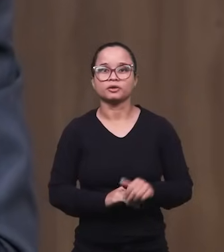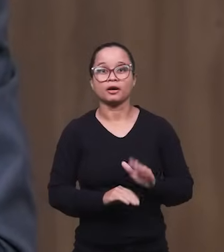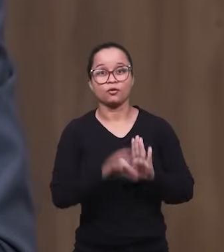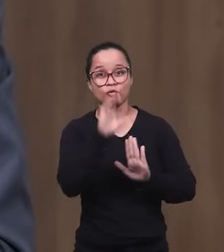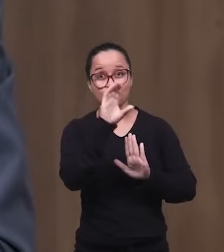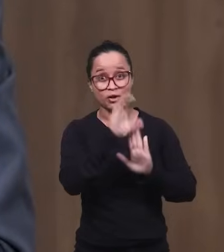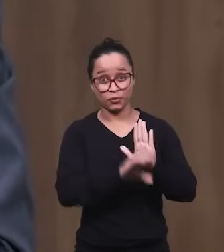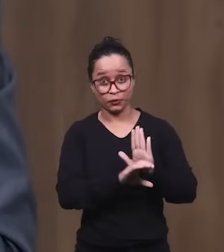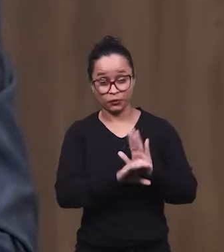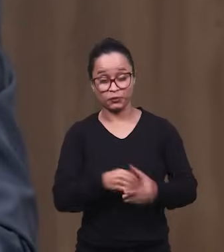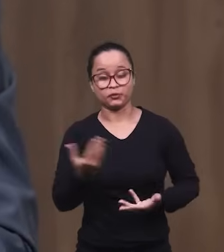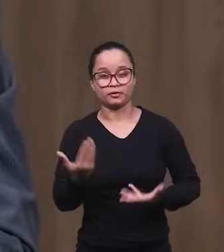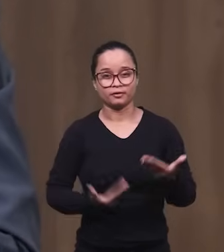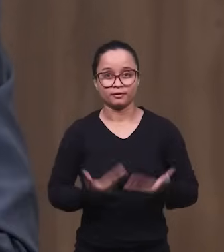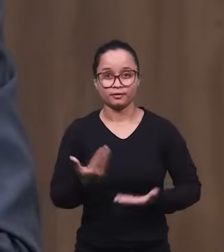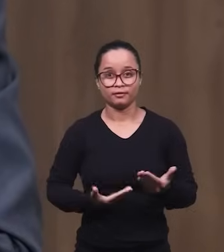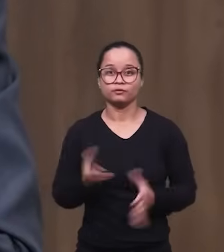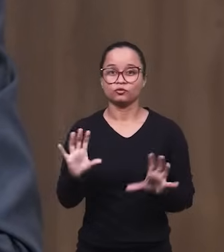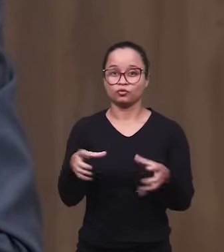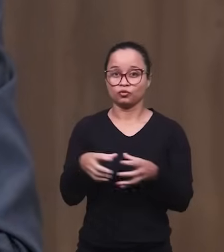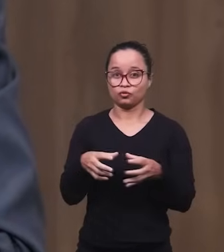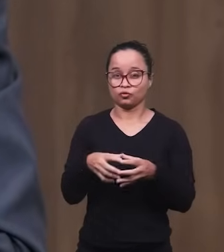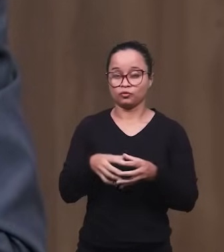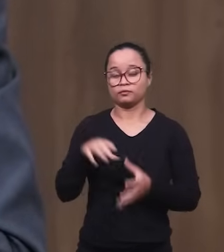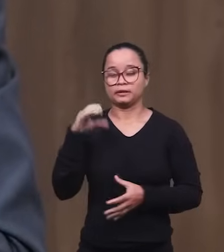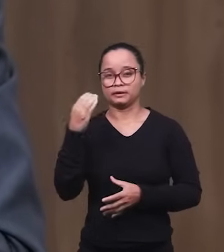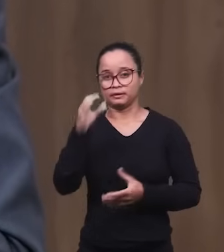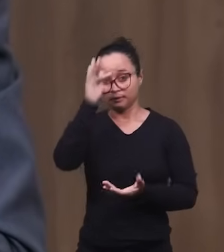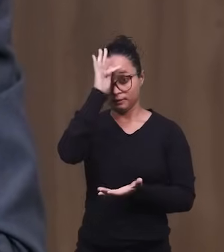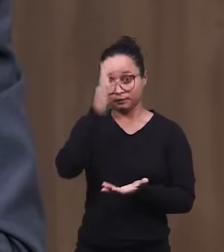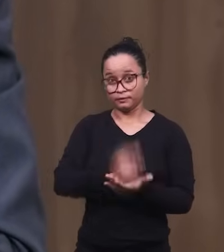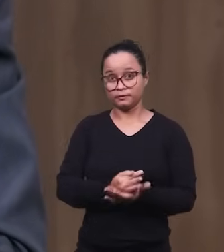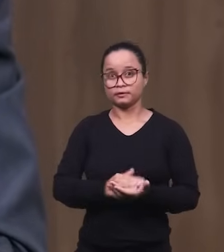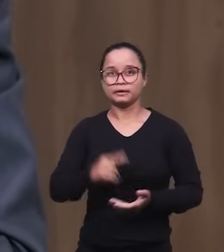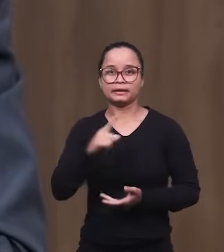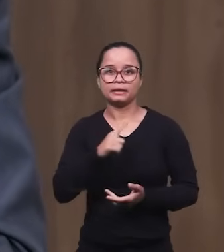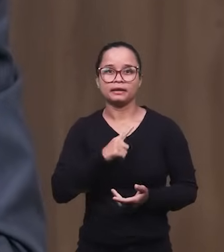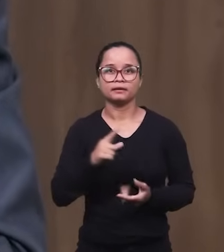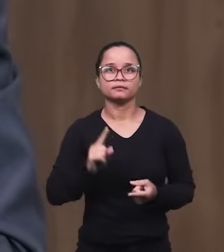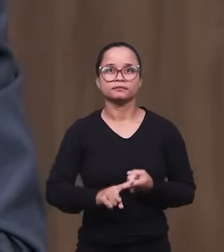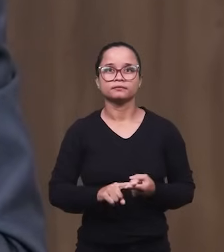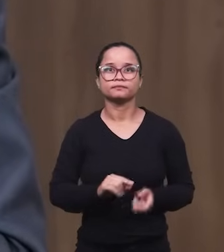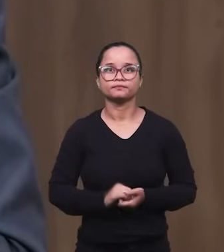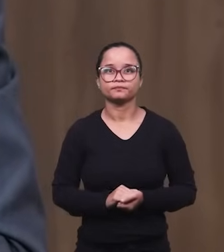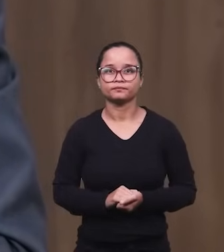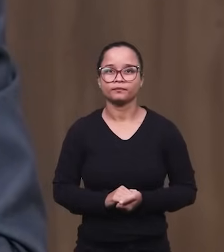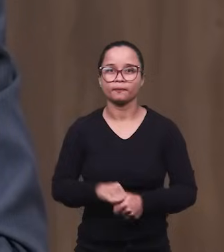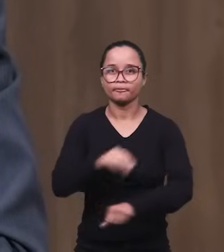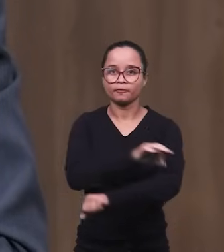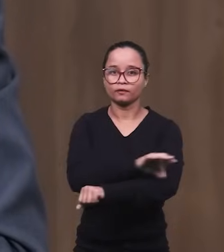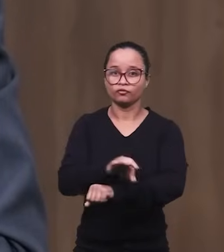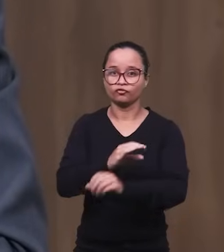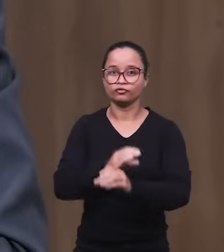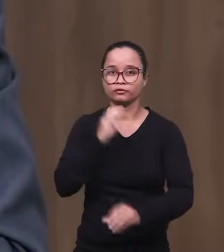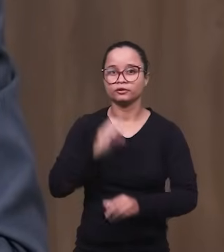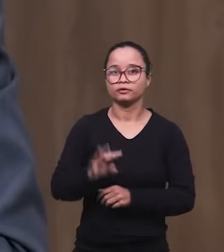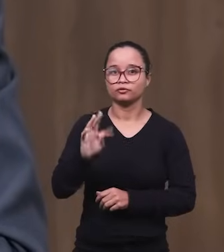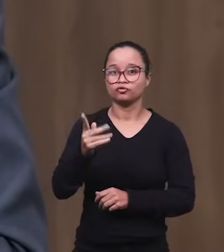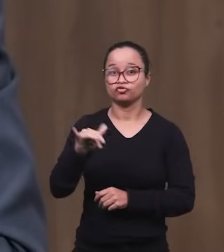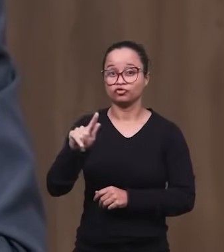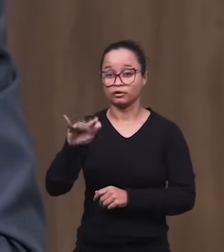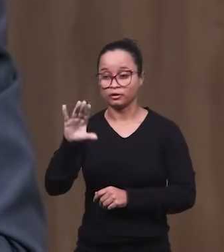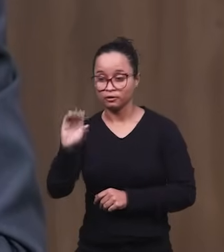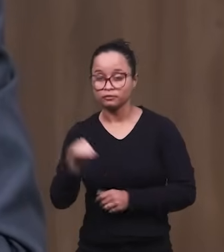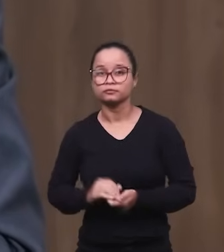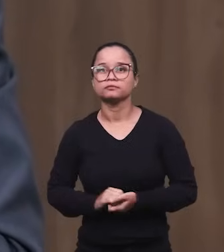currículo, dos nossos irmãos, os membros do Grupo Ciência e Fé. Nós temos aqui o engenheiro Tiago Costa